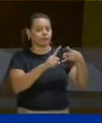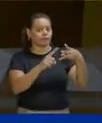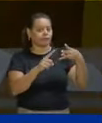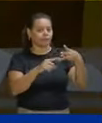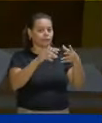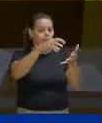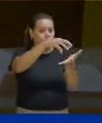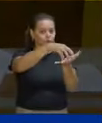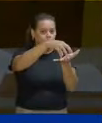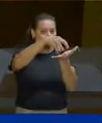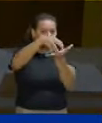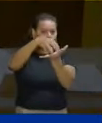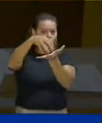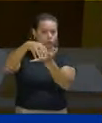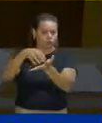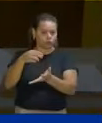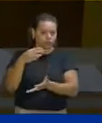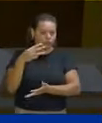núcleos